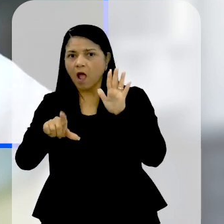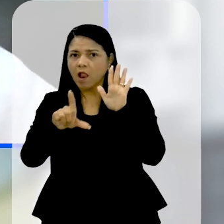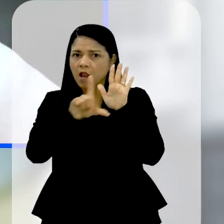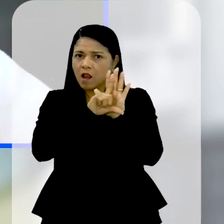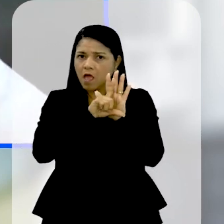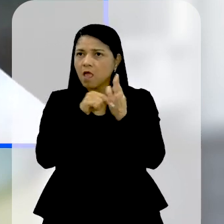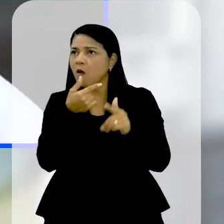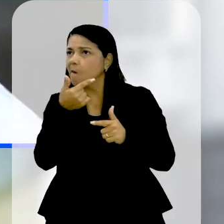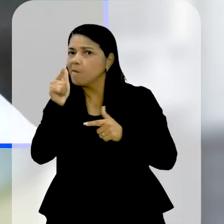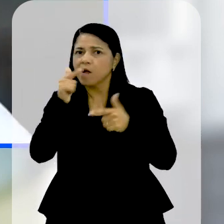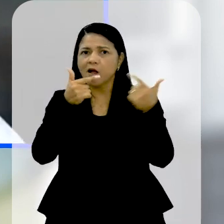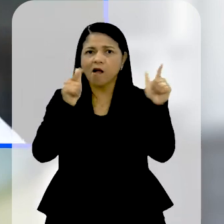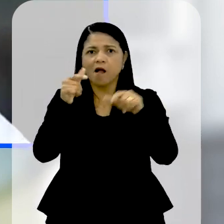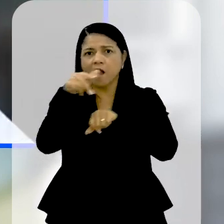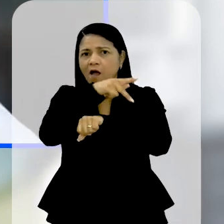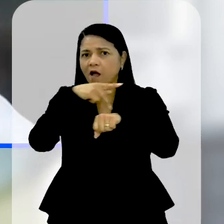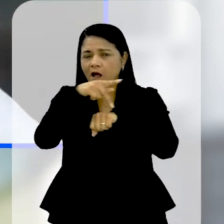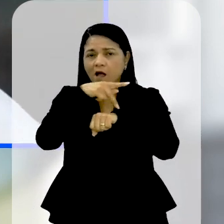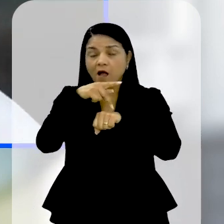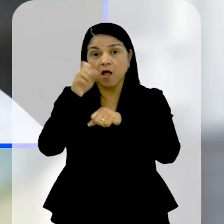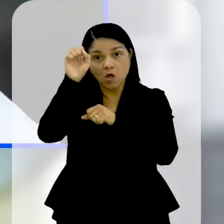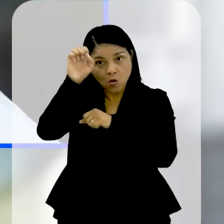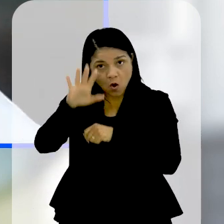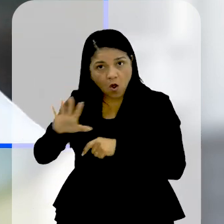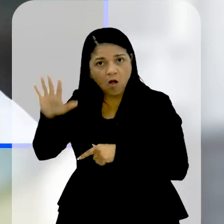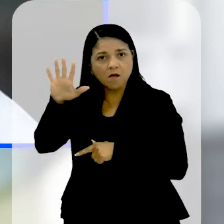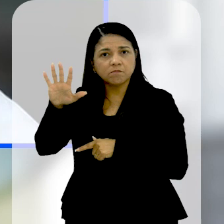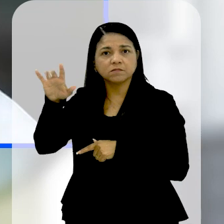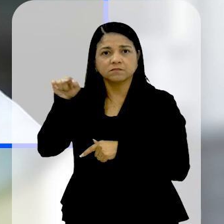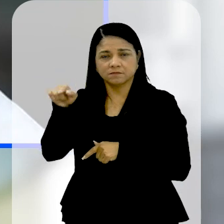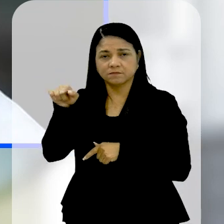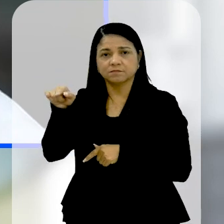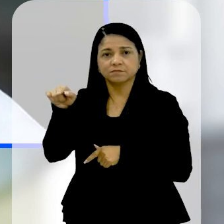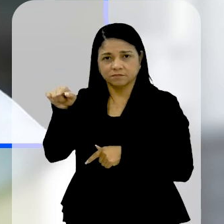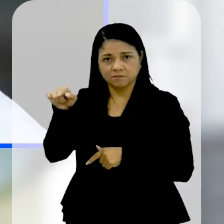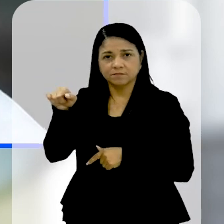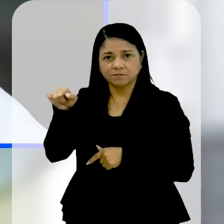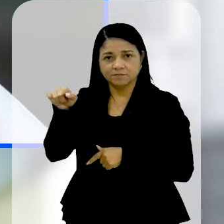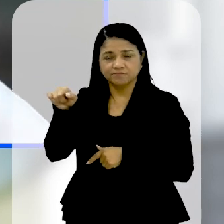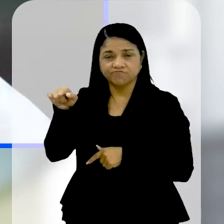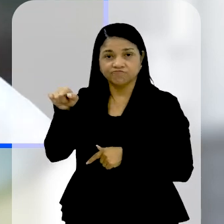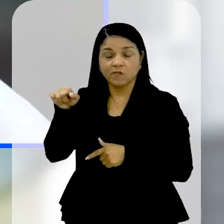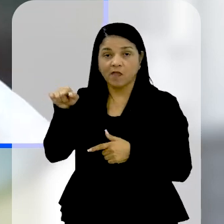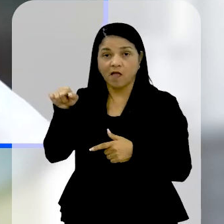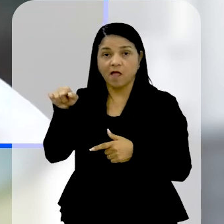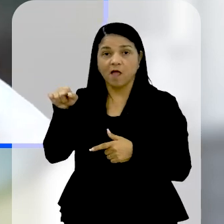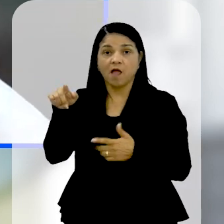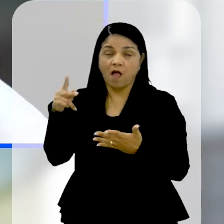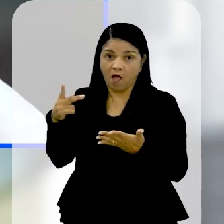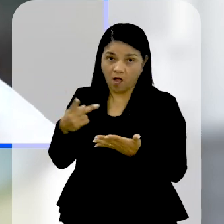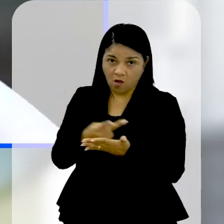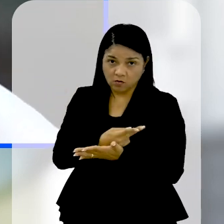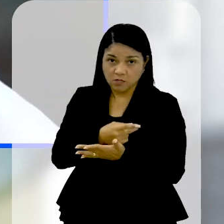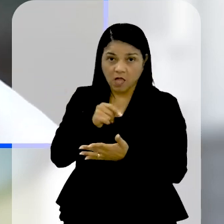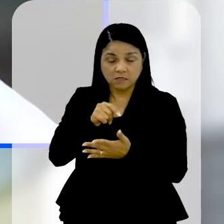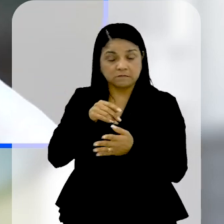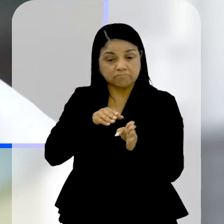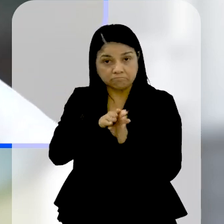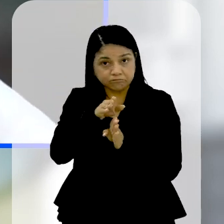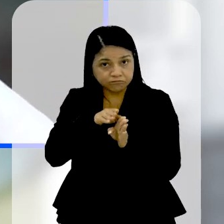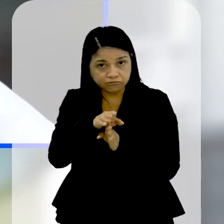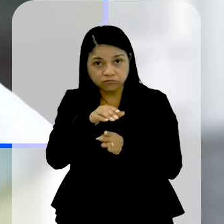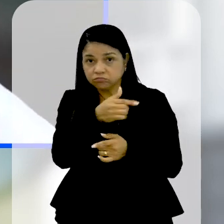de legislação dos outros países, na própria Europa, em que acontecem esses casos que não